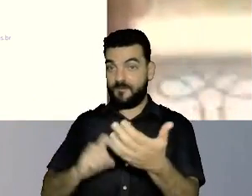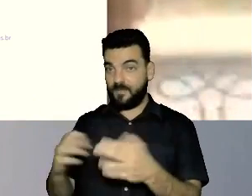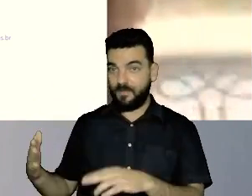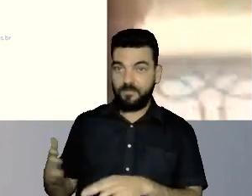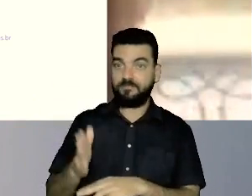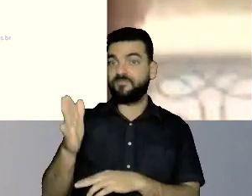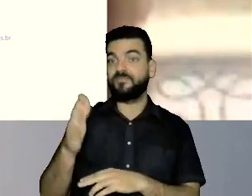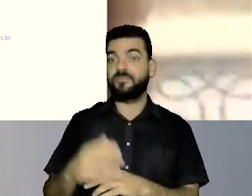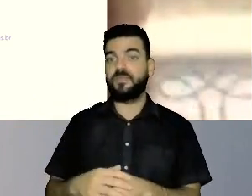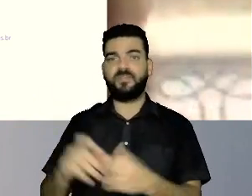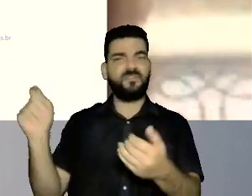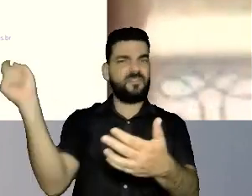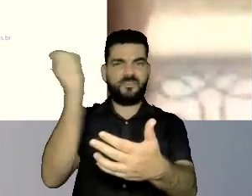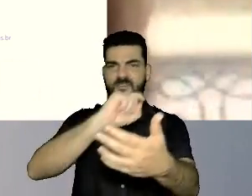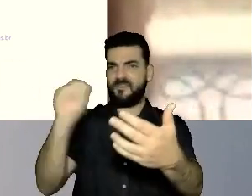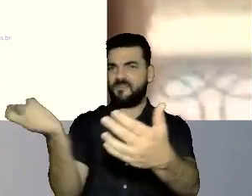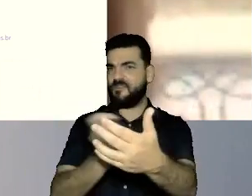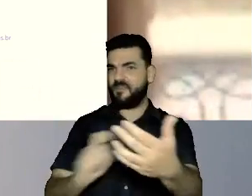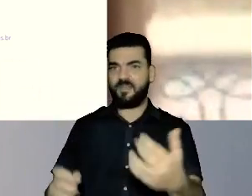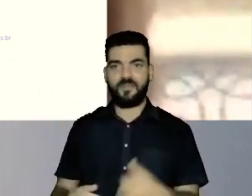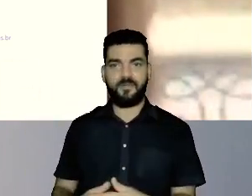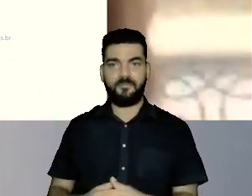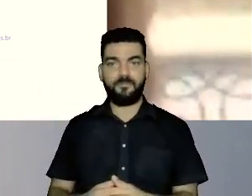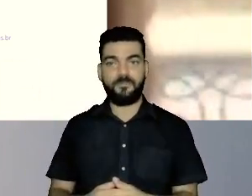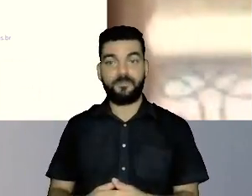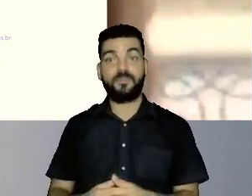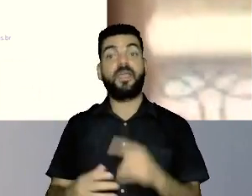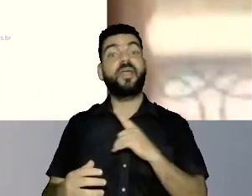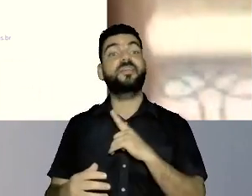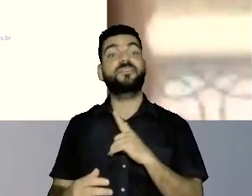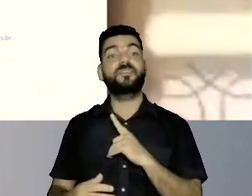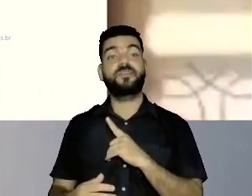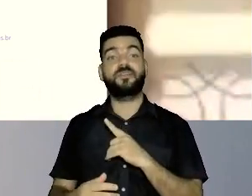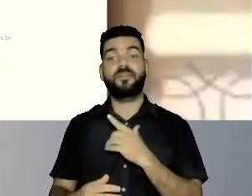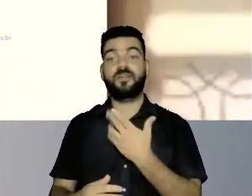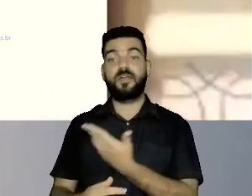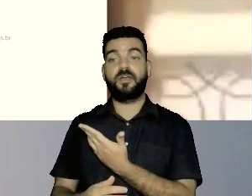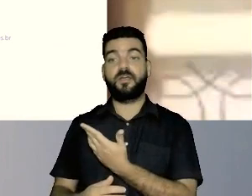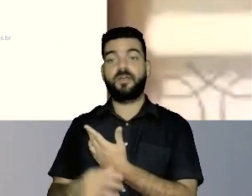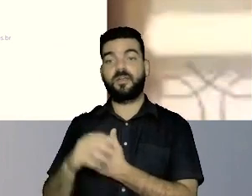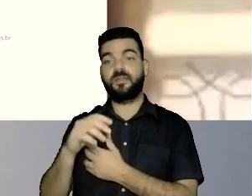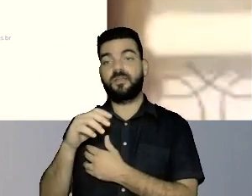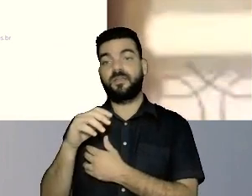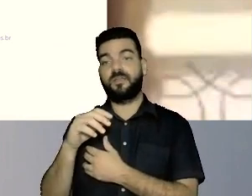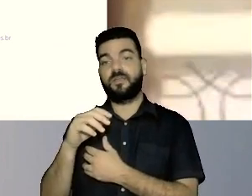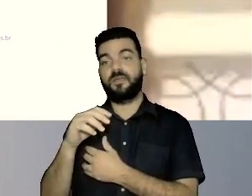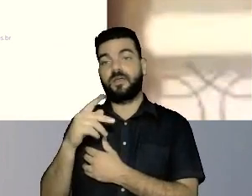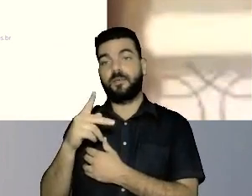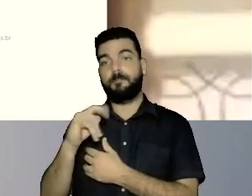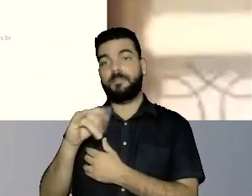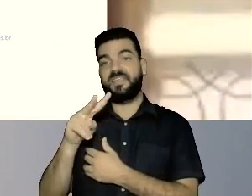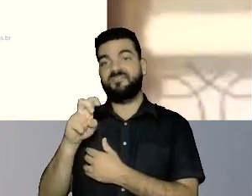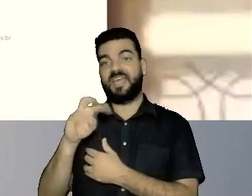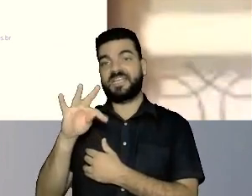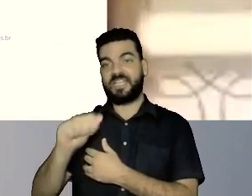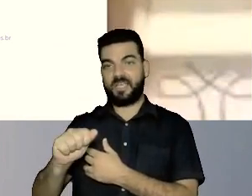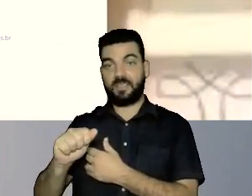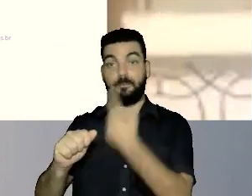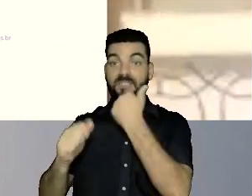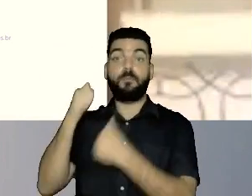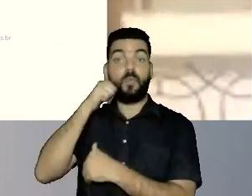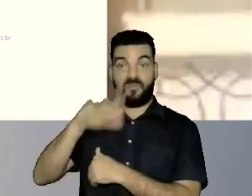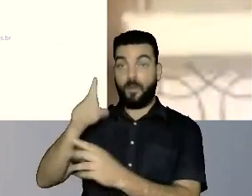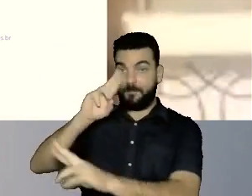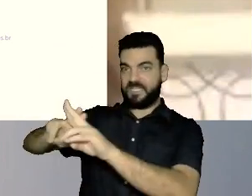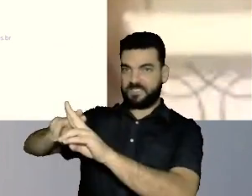construíram uma narrativa que justificasse aquele vazio, e um grupo de jovens, eles pichadores, foram lá e picharam,